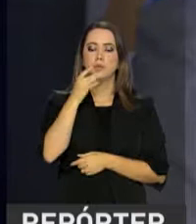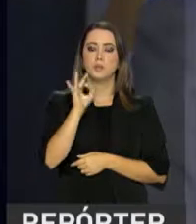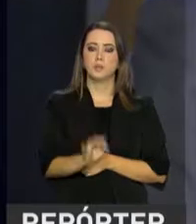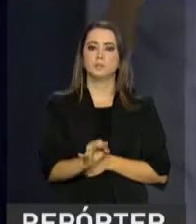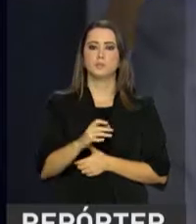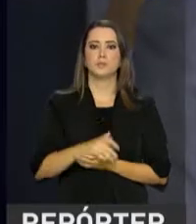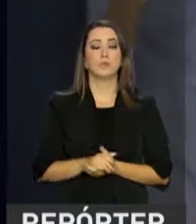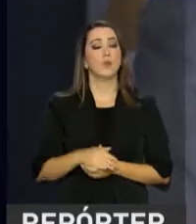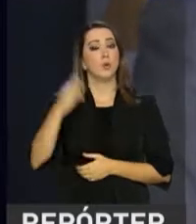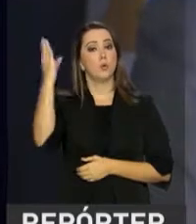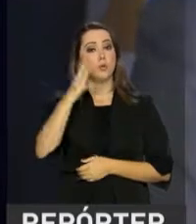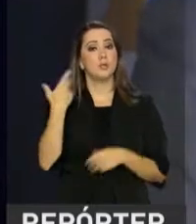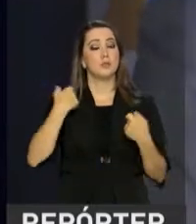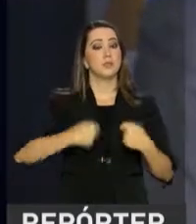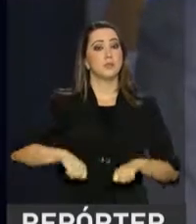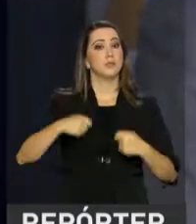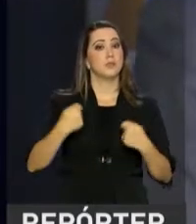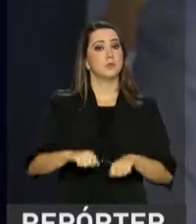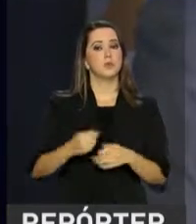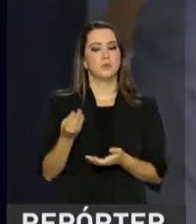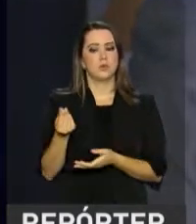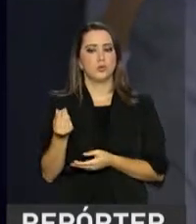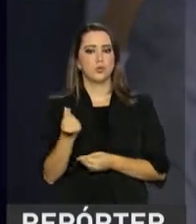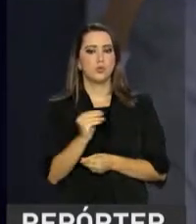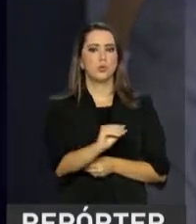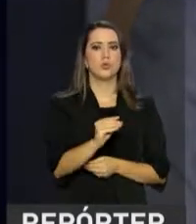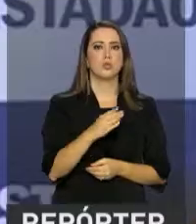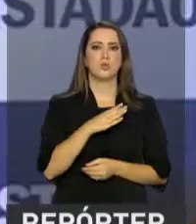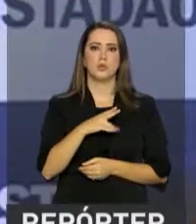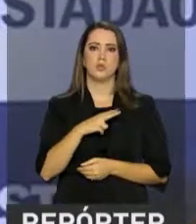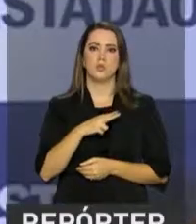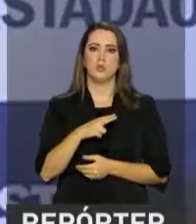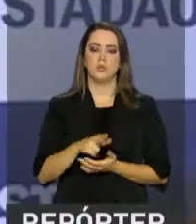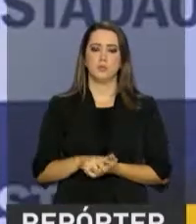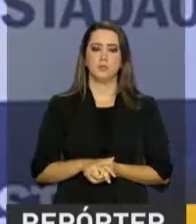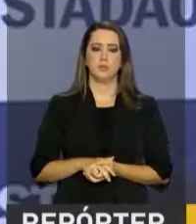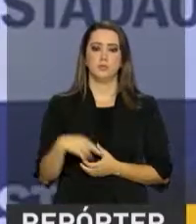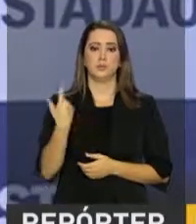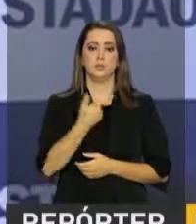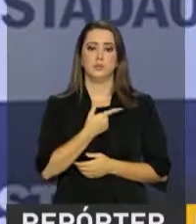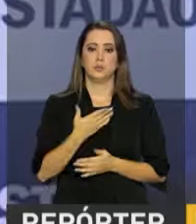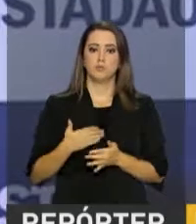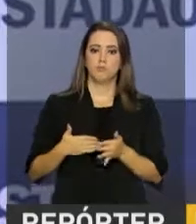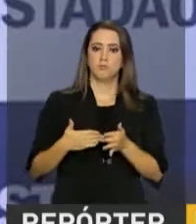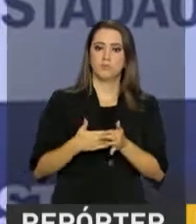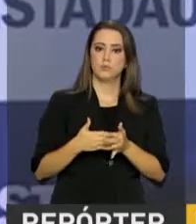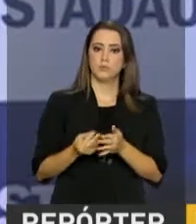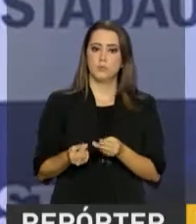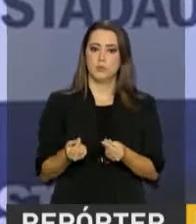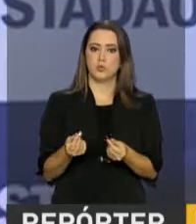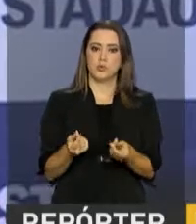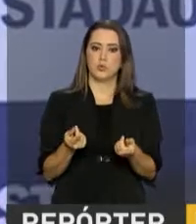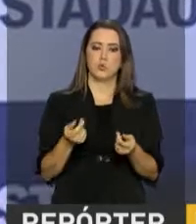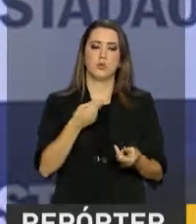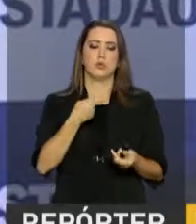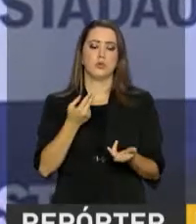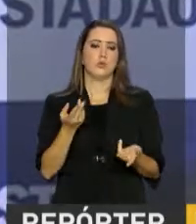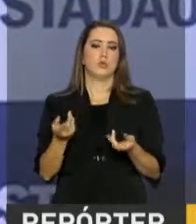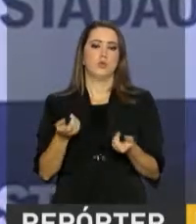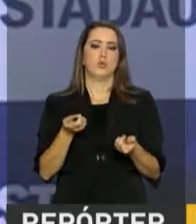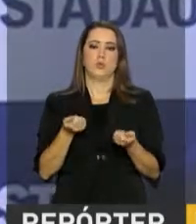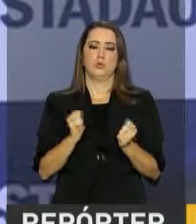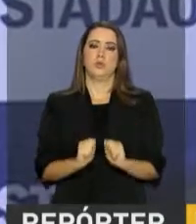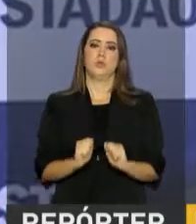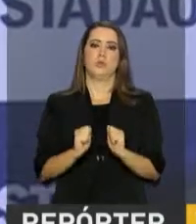categórico. O Brasil precisa de investimentos privados. As nossas limitações financeiras é que não nos permitem,